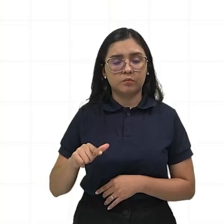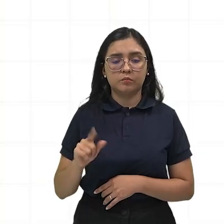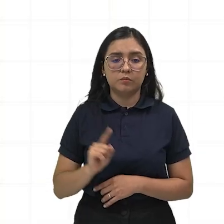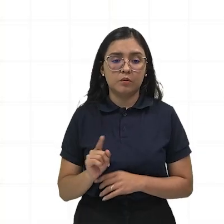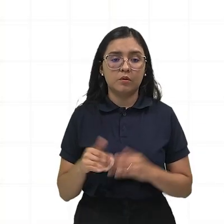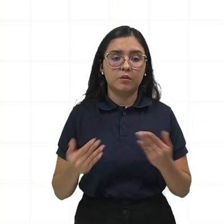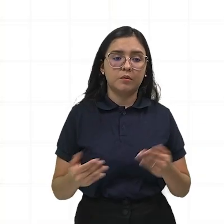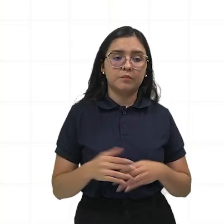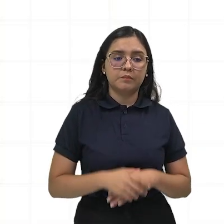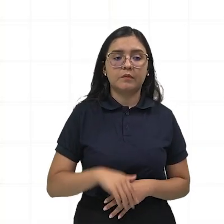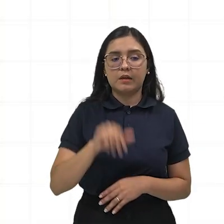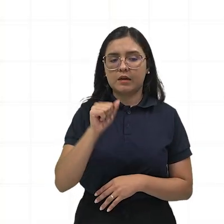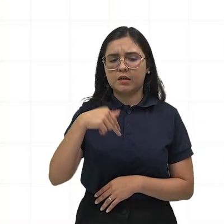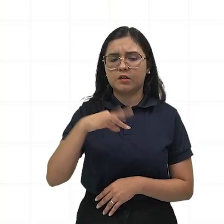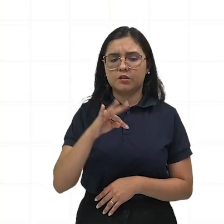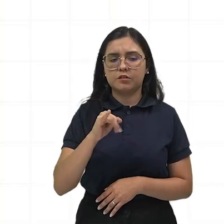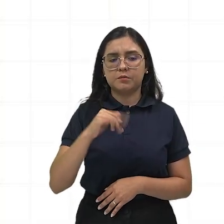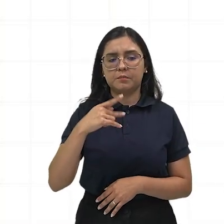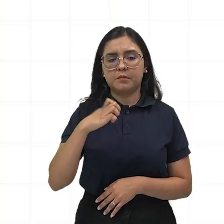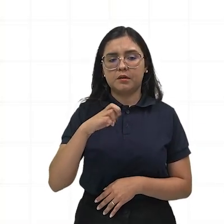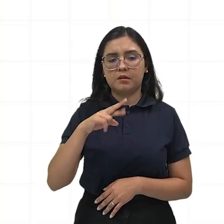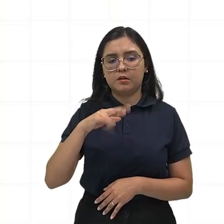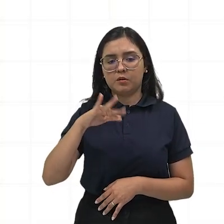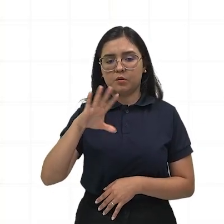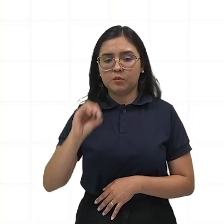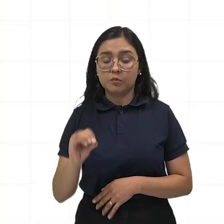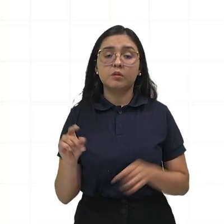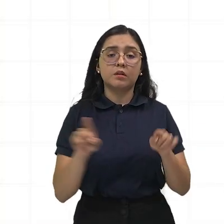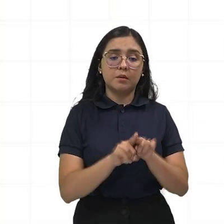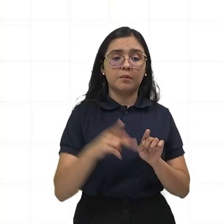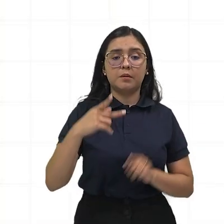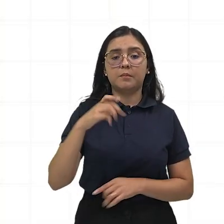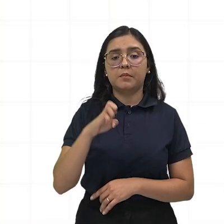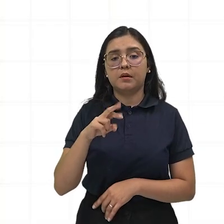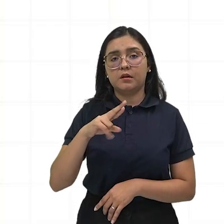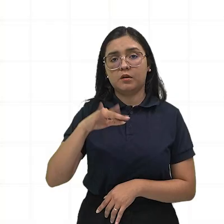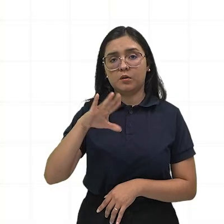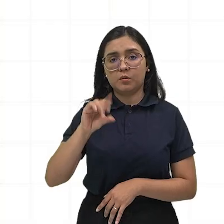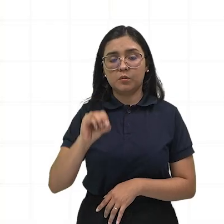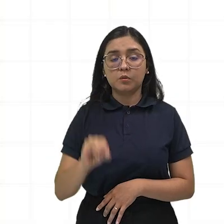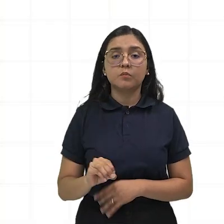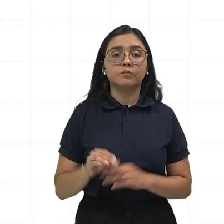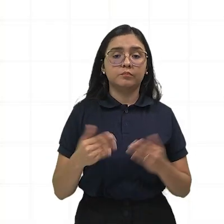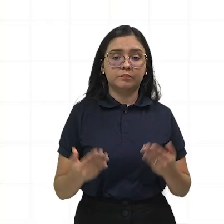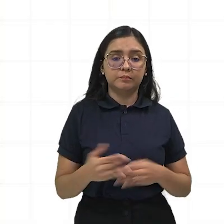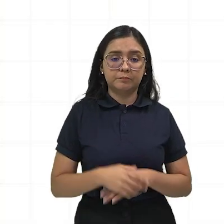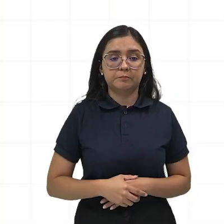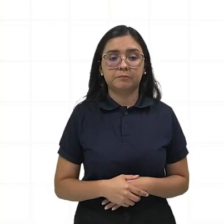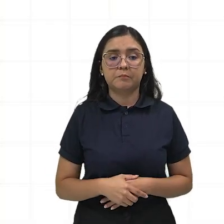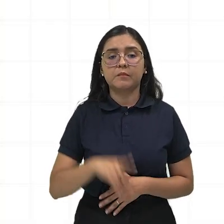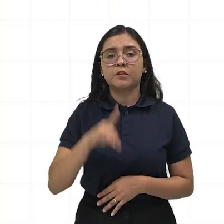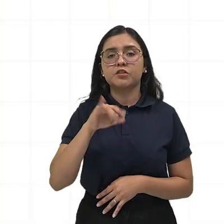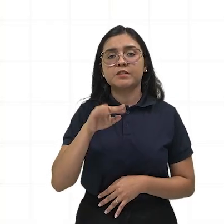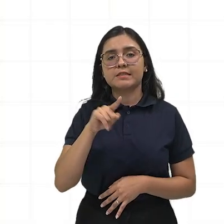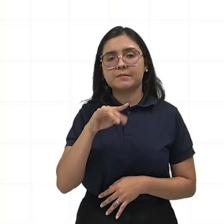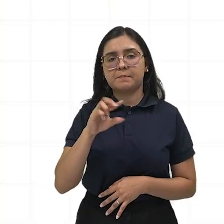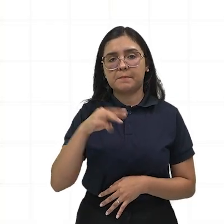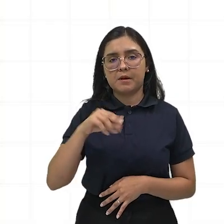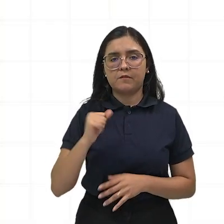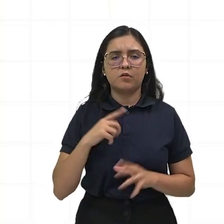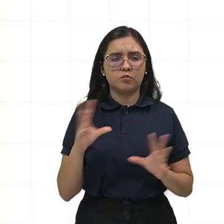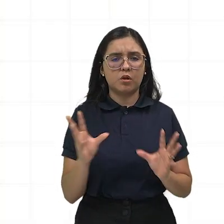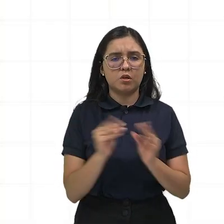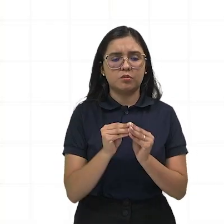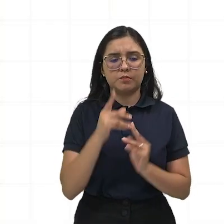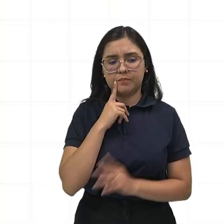como antiperíodo e também o período. Então, olha, a dízima, vou escrever aqui, fazer um